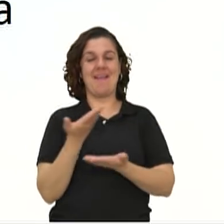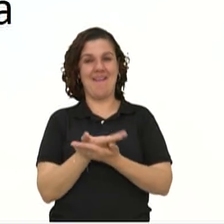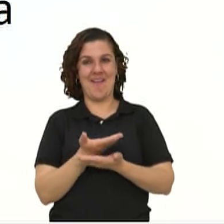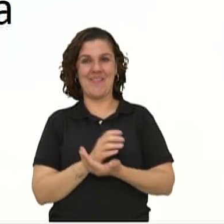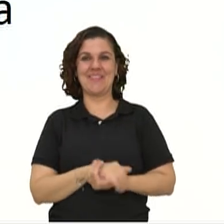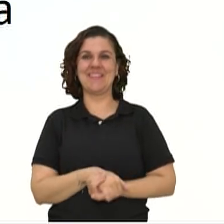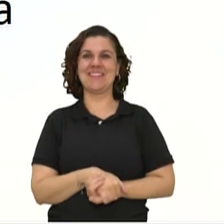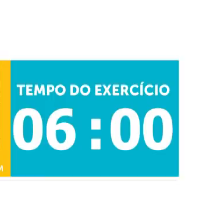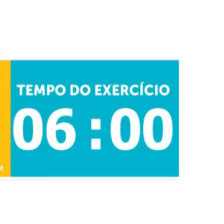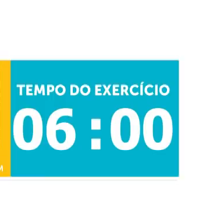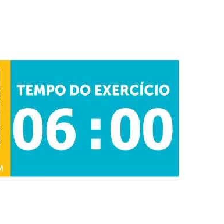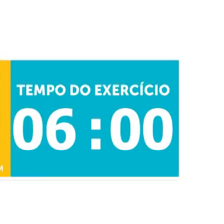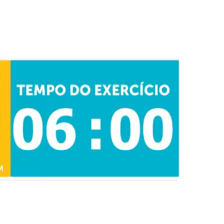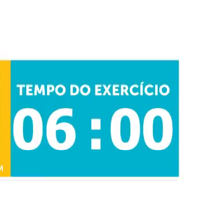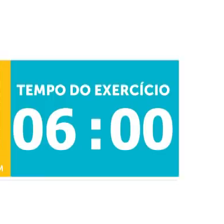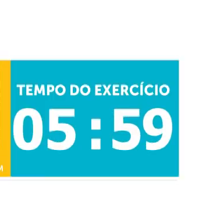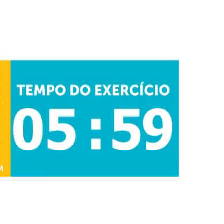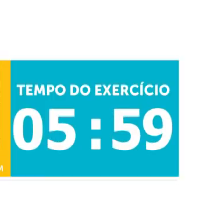com a aula.